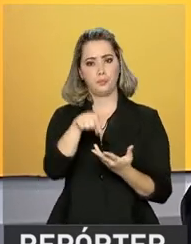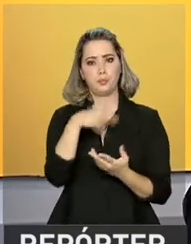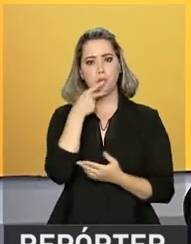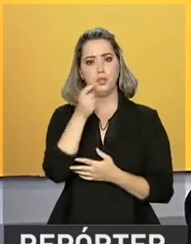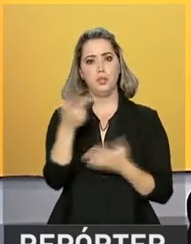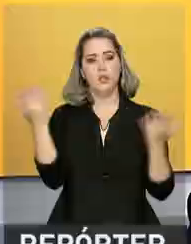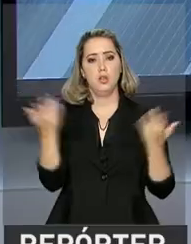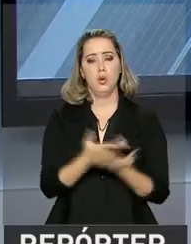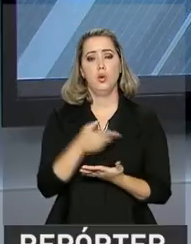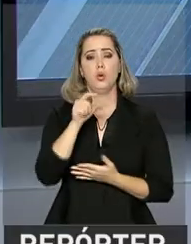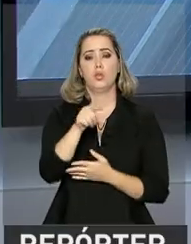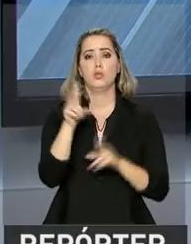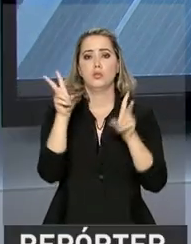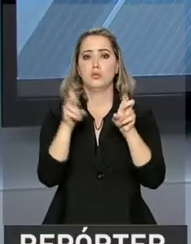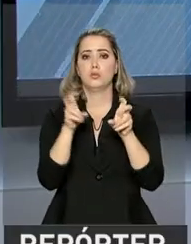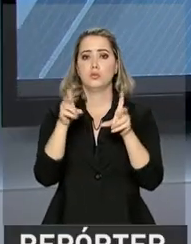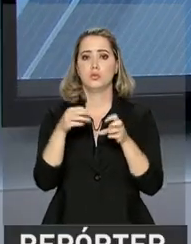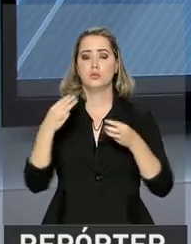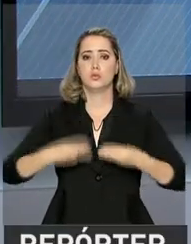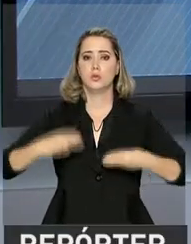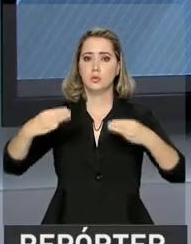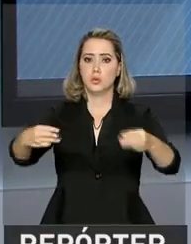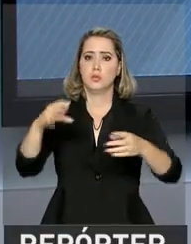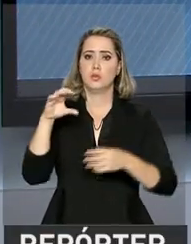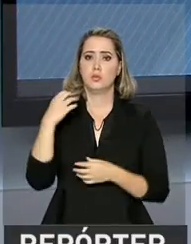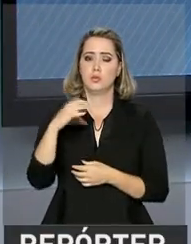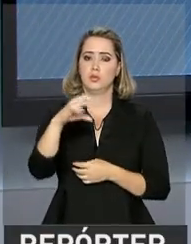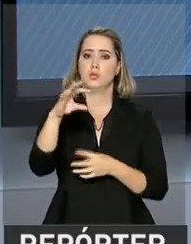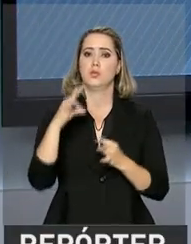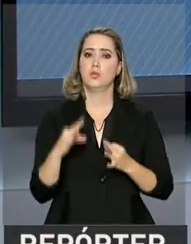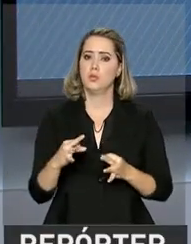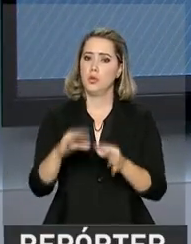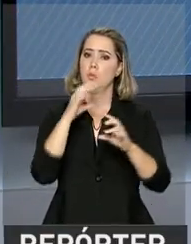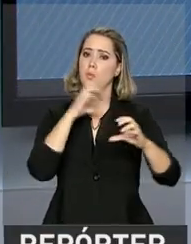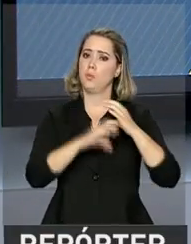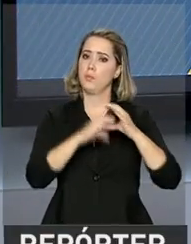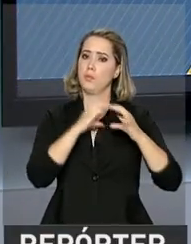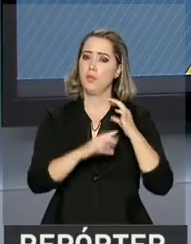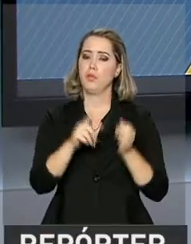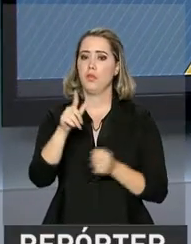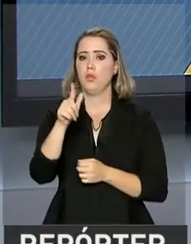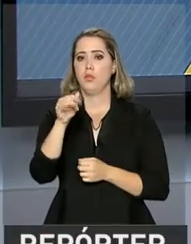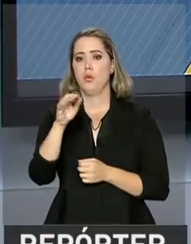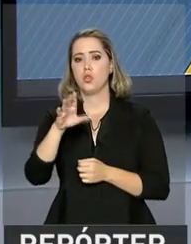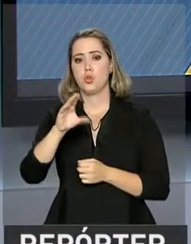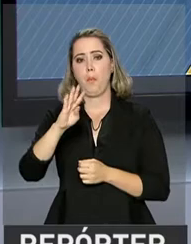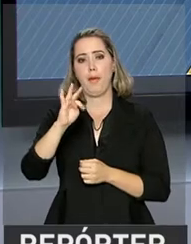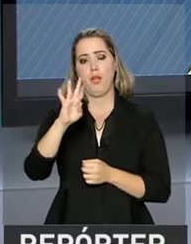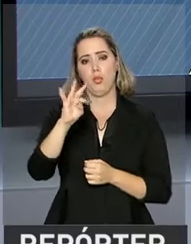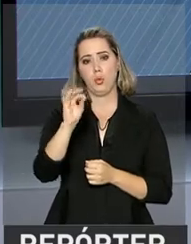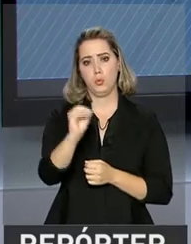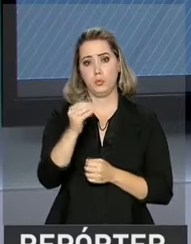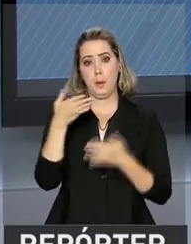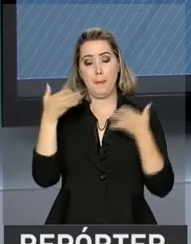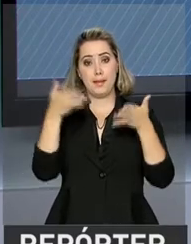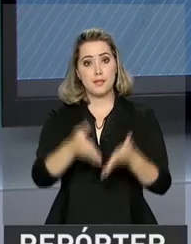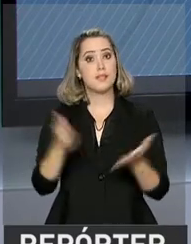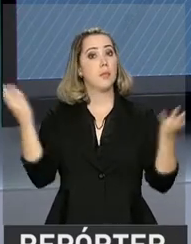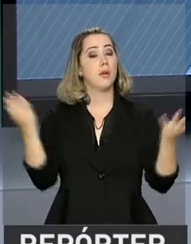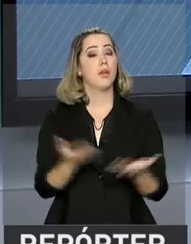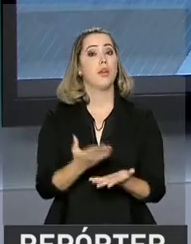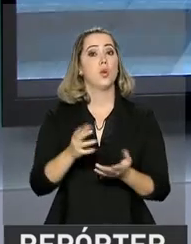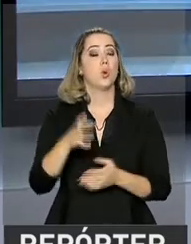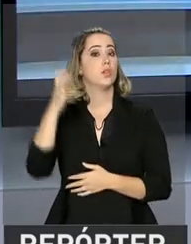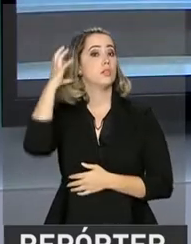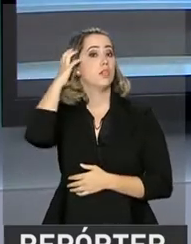esse assunto o ministro da ciência tecnologia e inovações e comunicações gilberto kassab participa neste momento